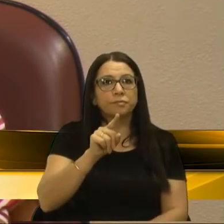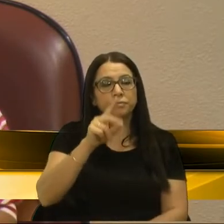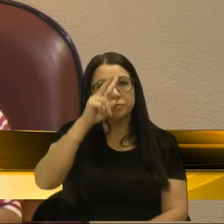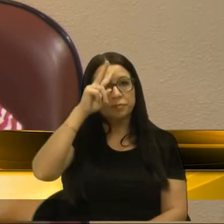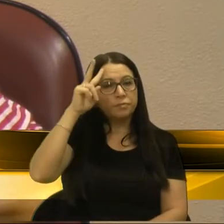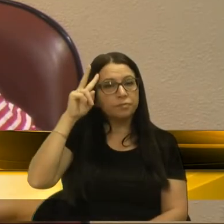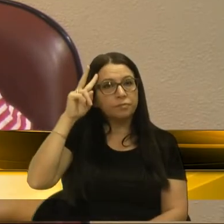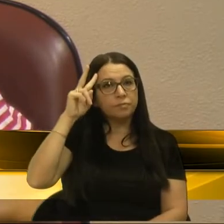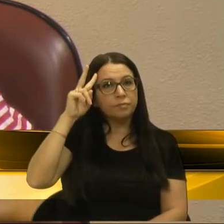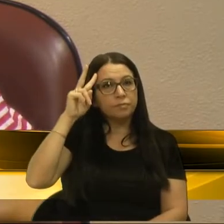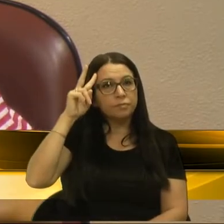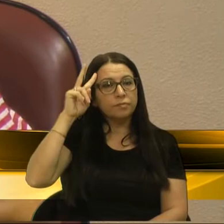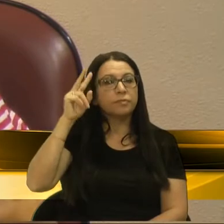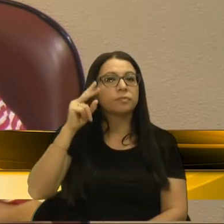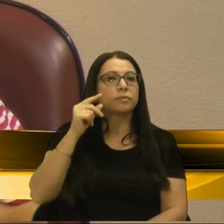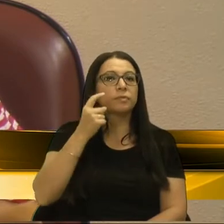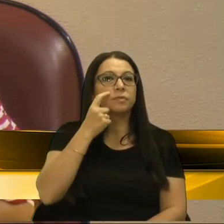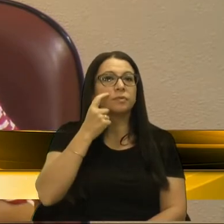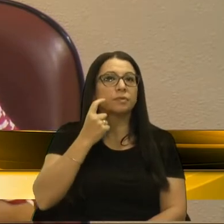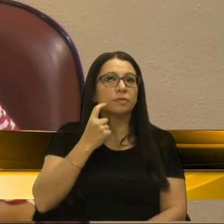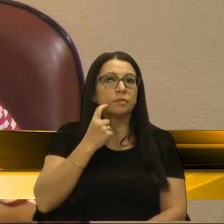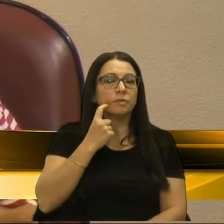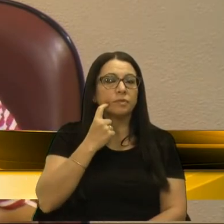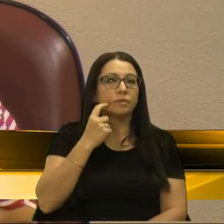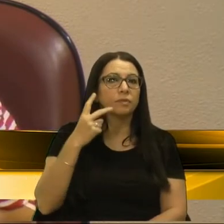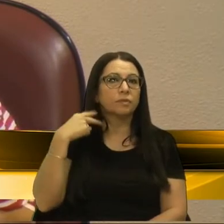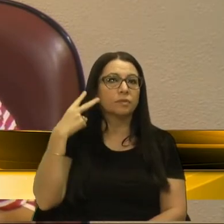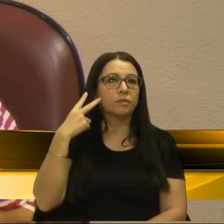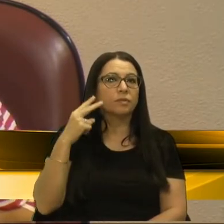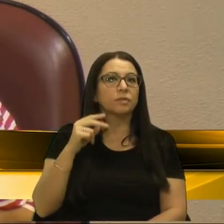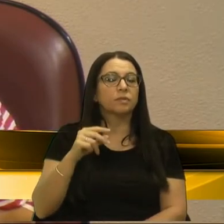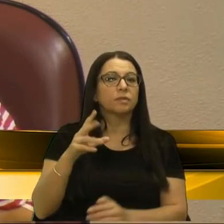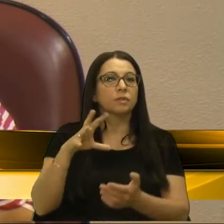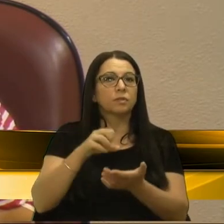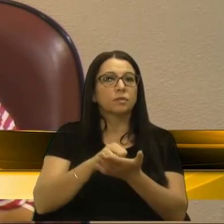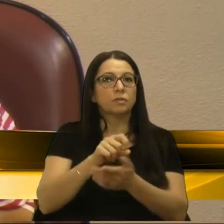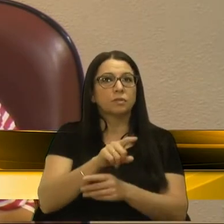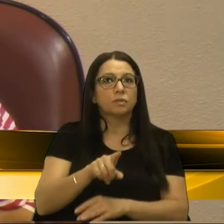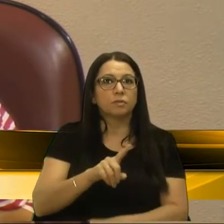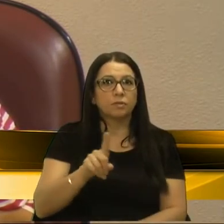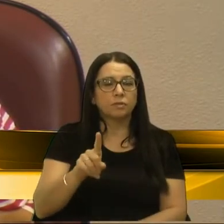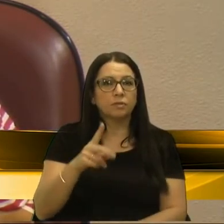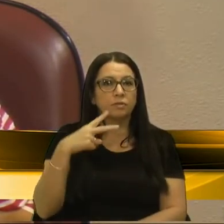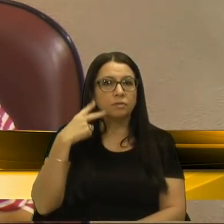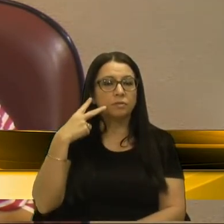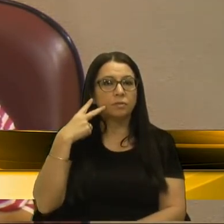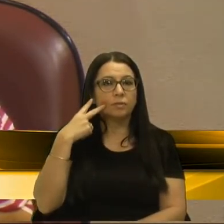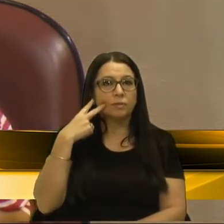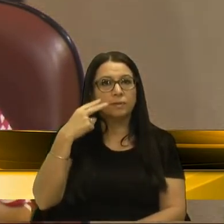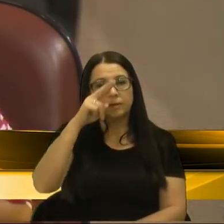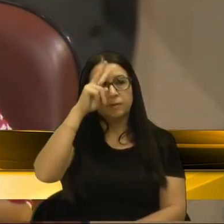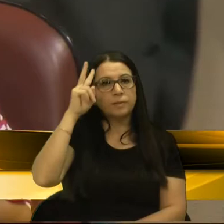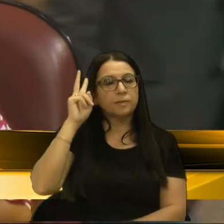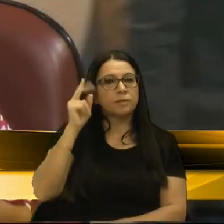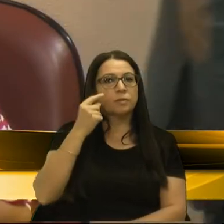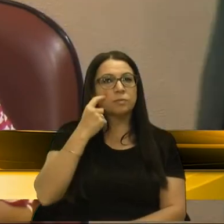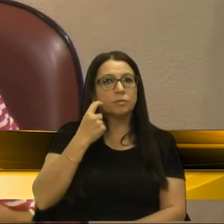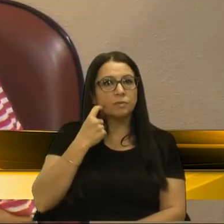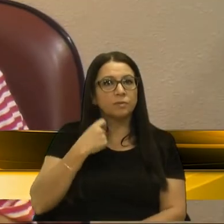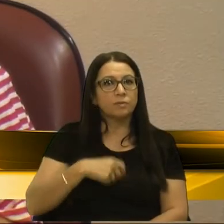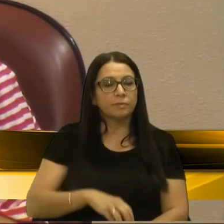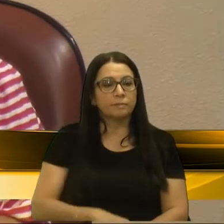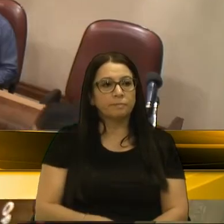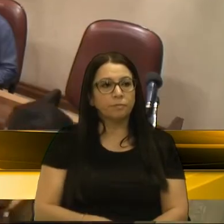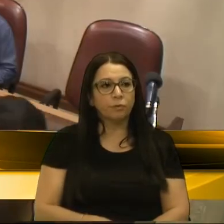Ues e Wagner Petrini. Vereadores inscritos no grande expediente, vereador Velocino Ues e Wagner Petrini.